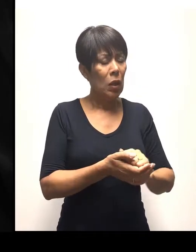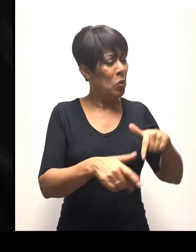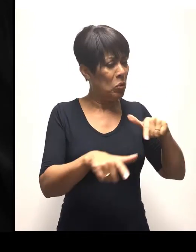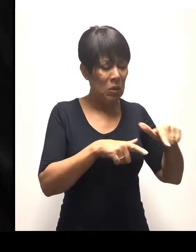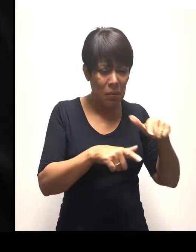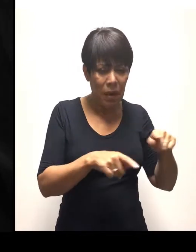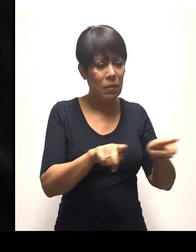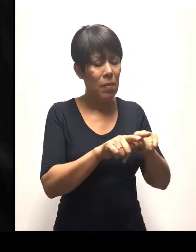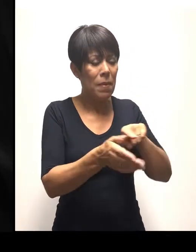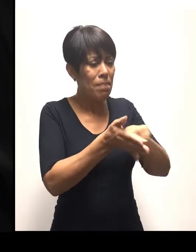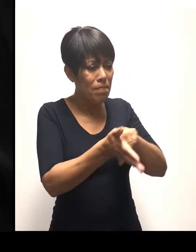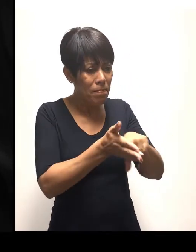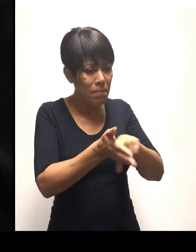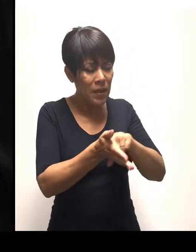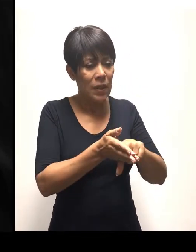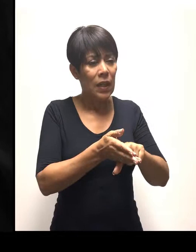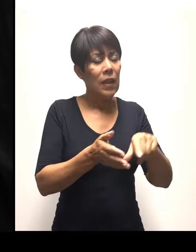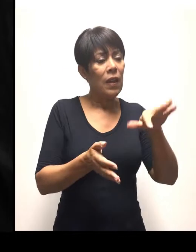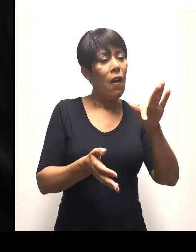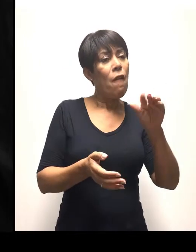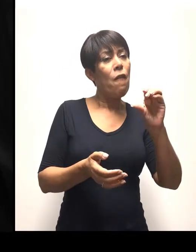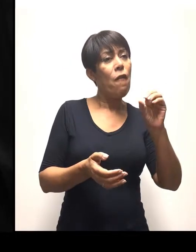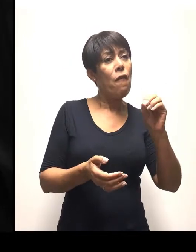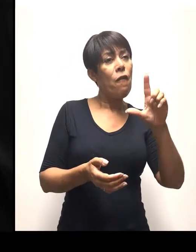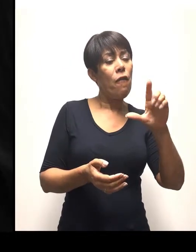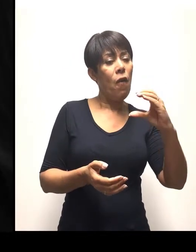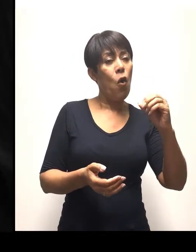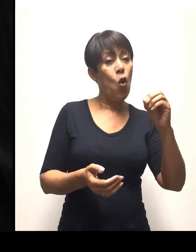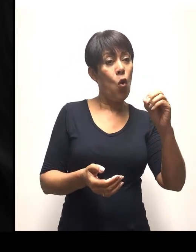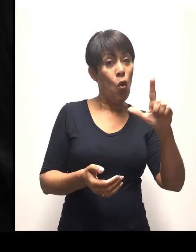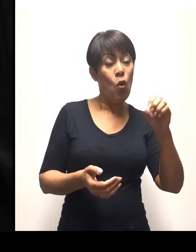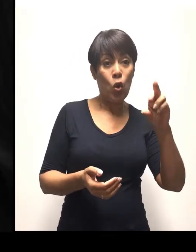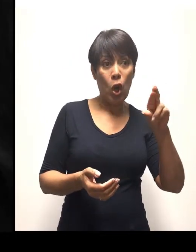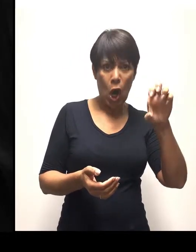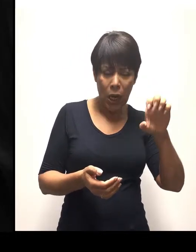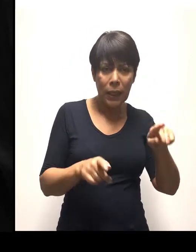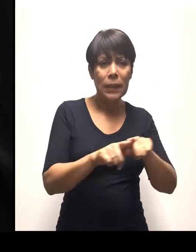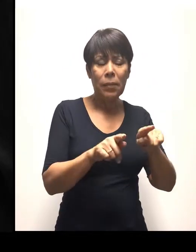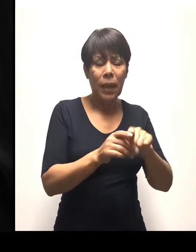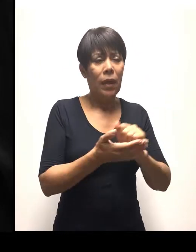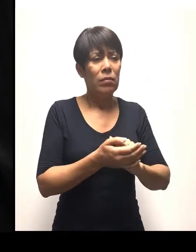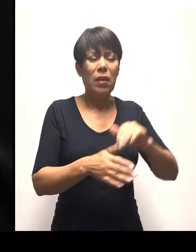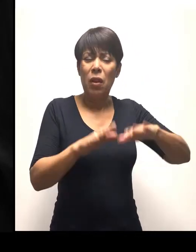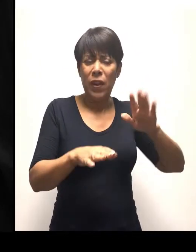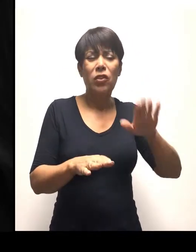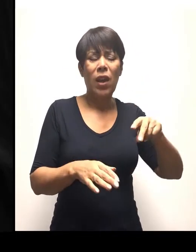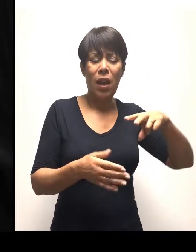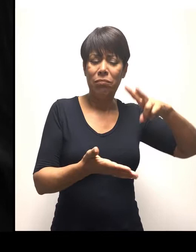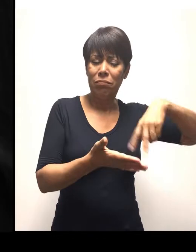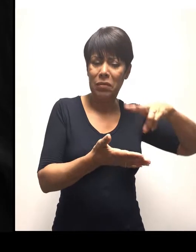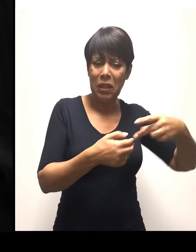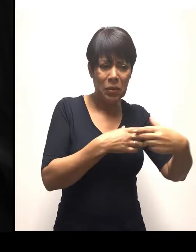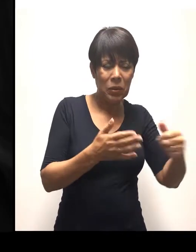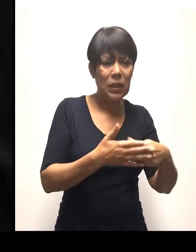de pesquisa sobre folclore. E com certeza eu já devo ter lido alguma